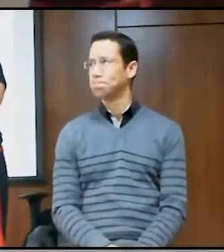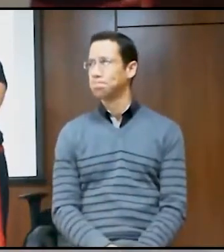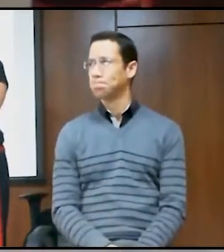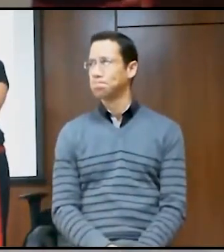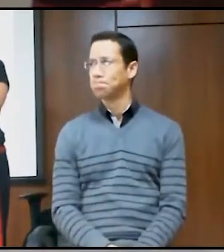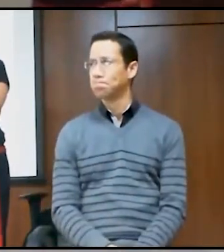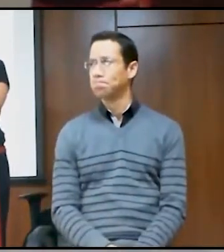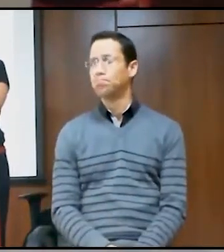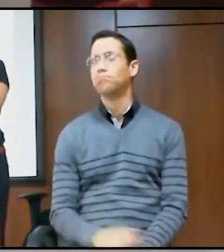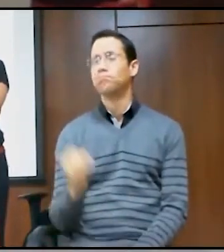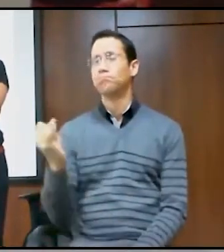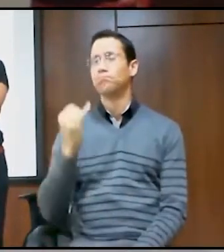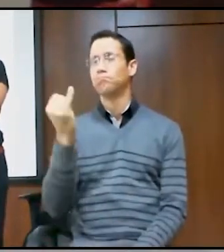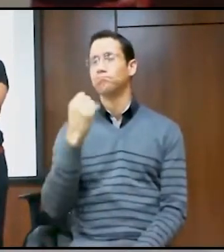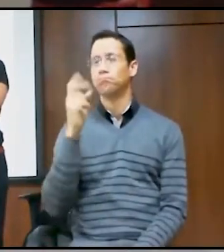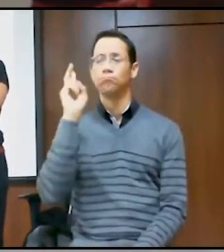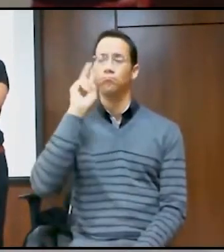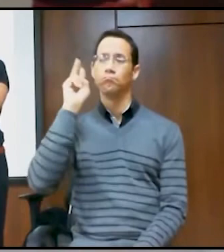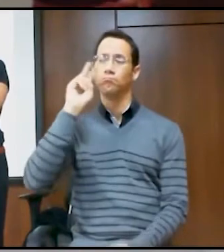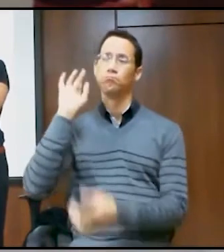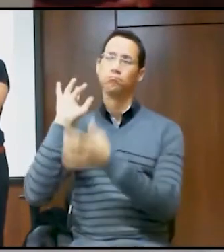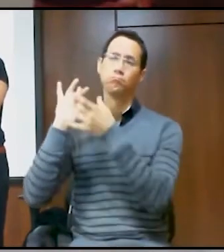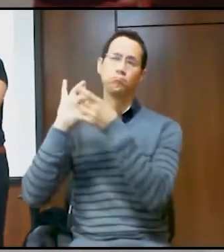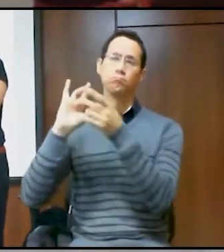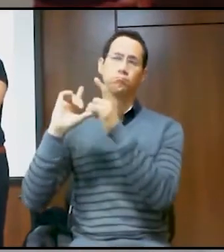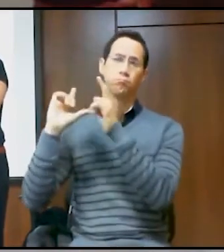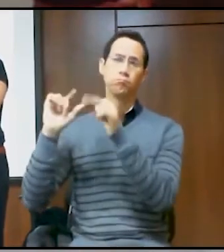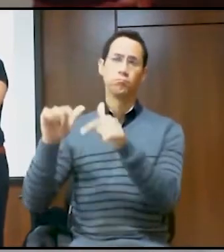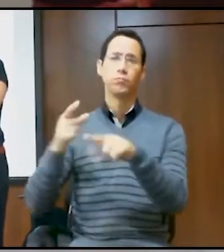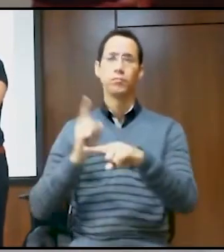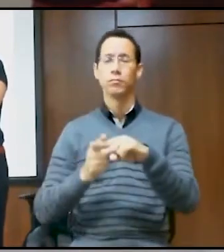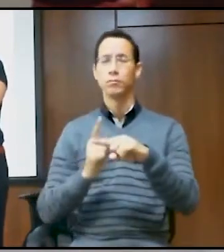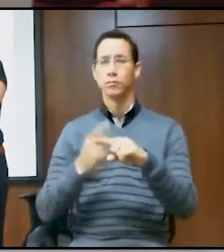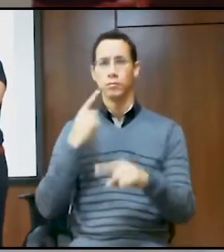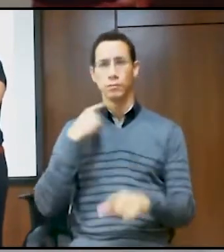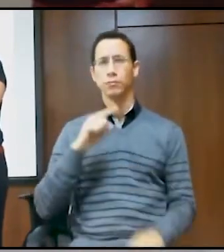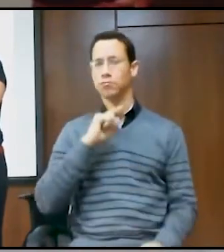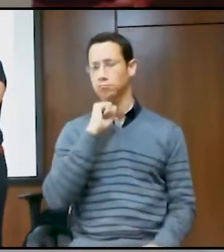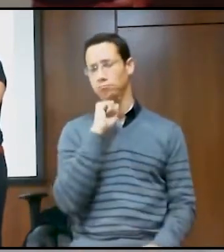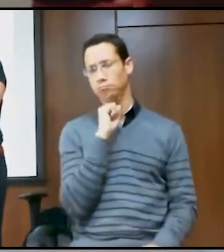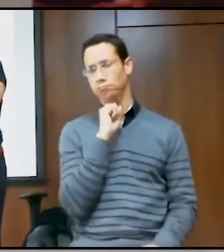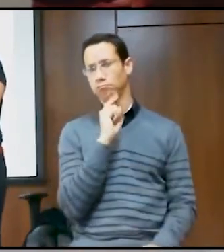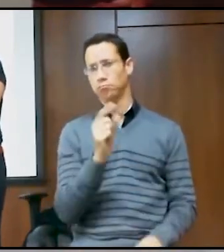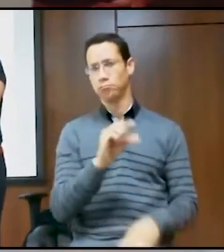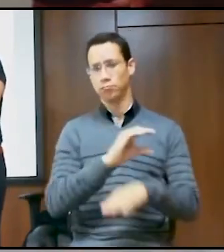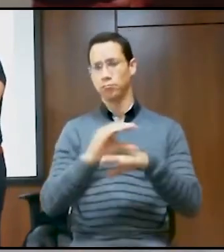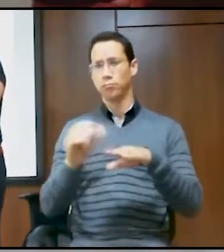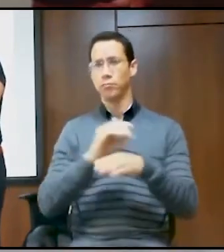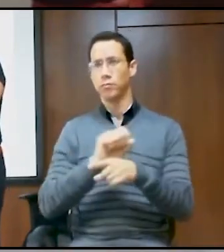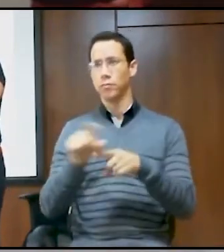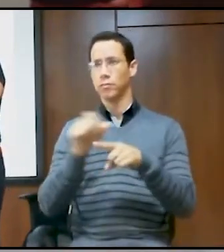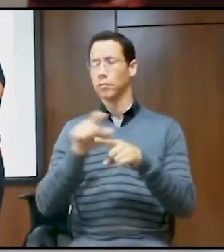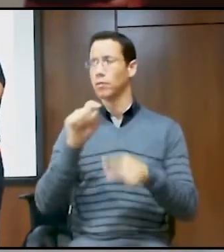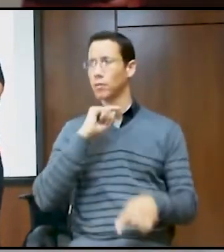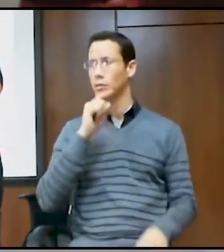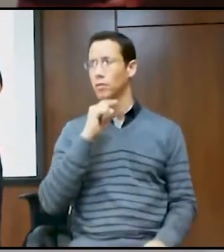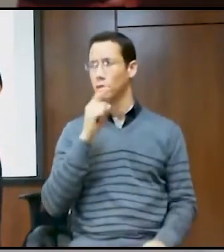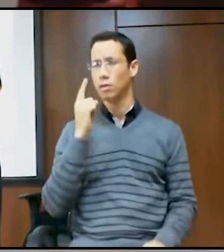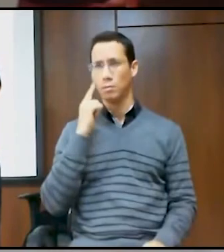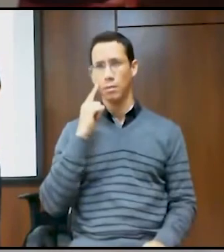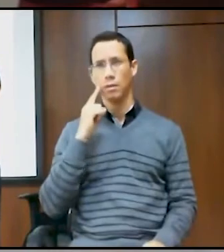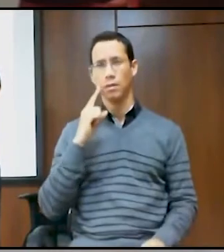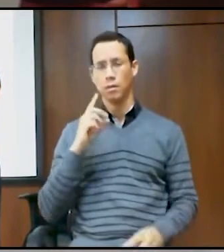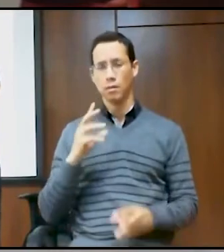importante trazer a questão da história para a gente ver que quando a gente falou já é impossível viver sem o auxílio aluguel, mas isso foi uma coisa